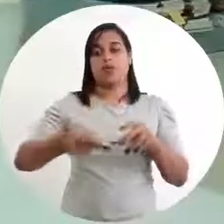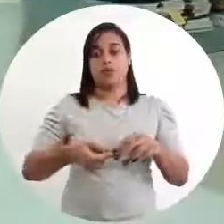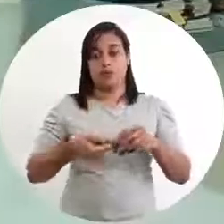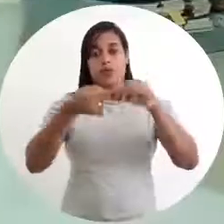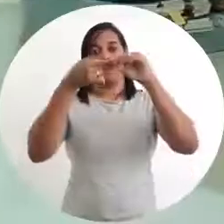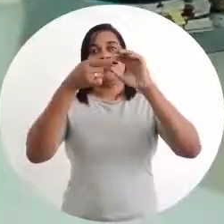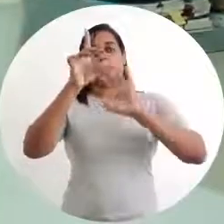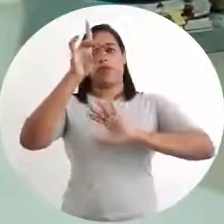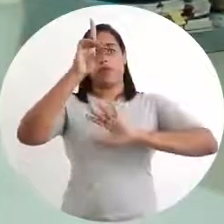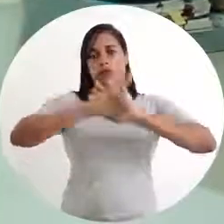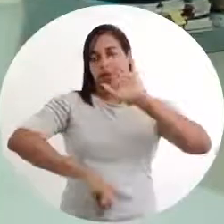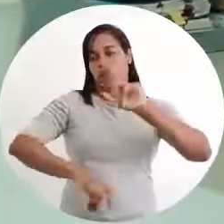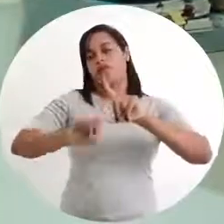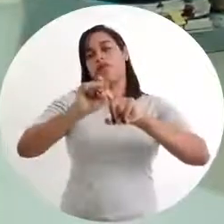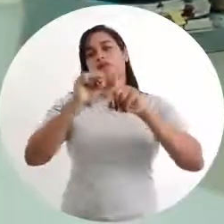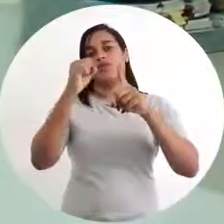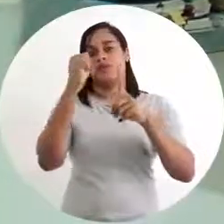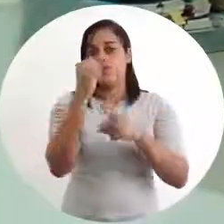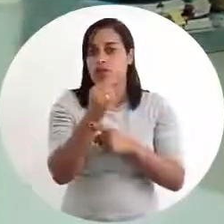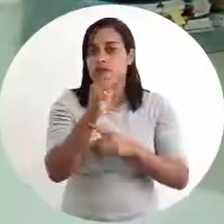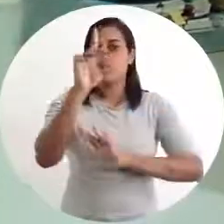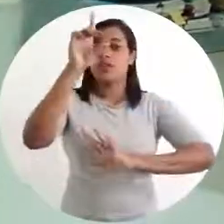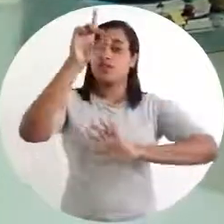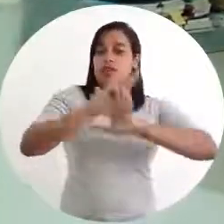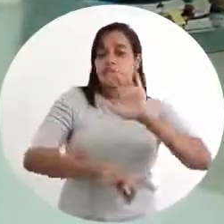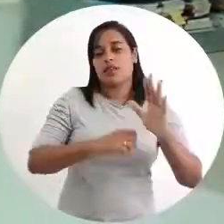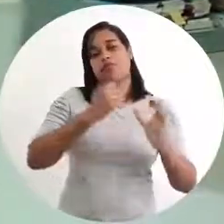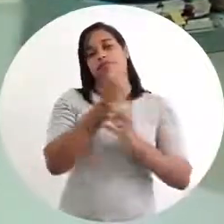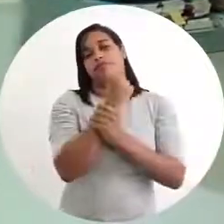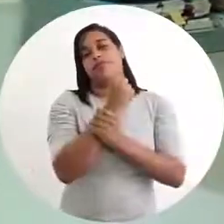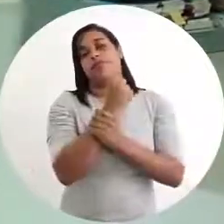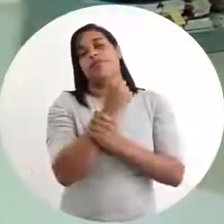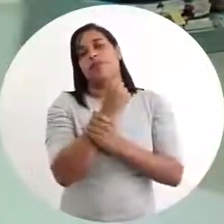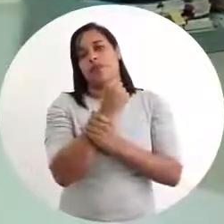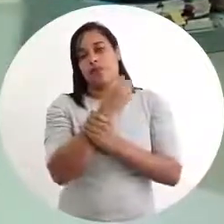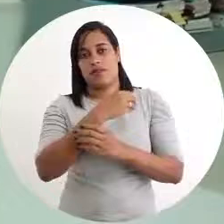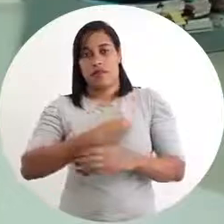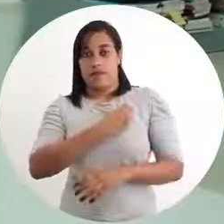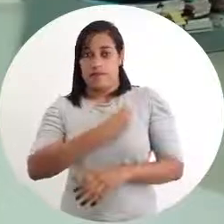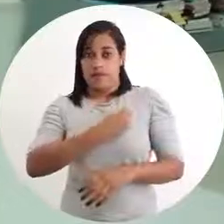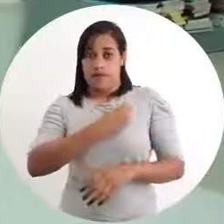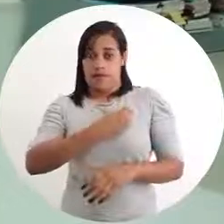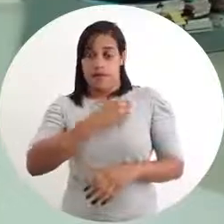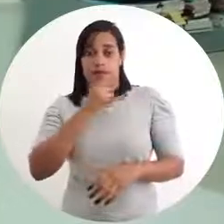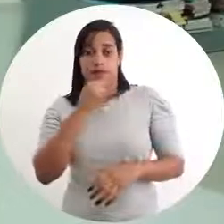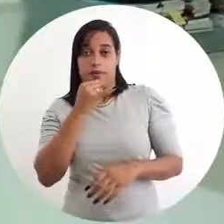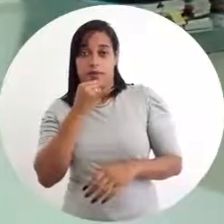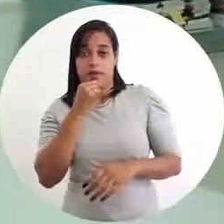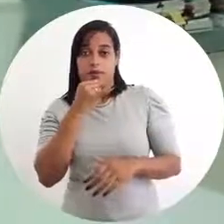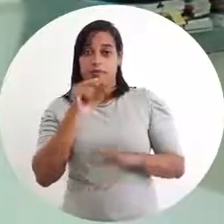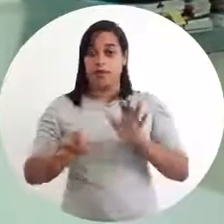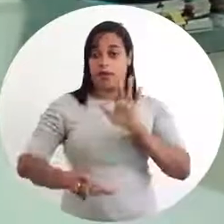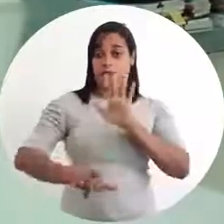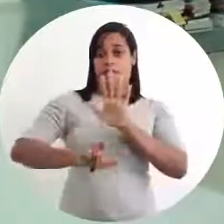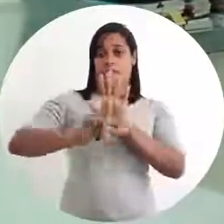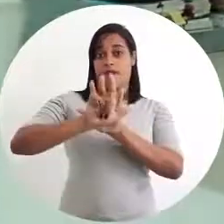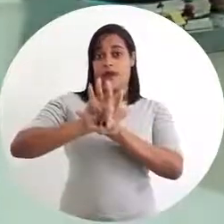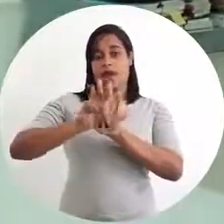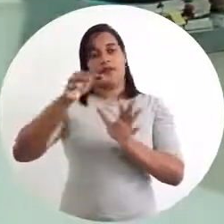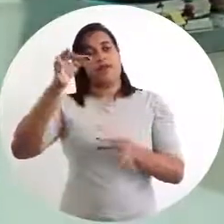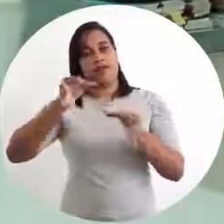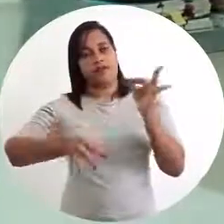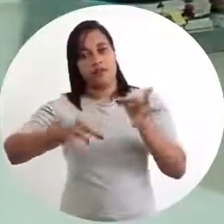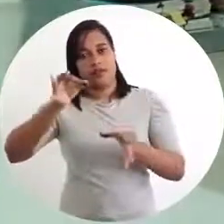principalmente também sobre direitos sociais, direitos e garantias fundamentais, sobre a parte do poder legislativo,